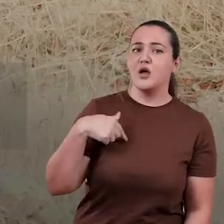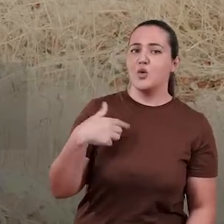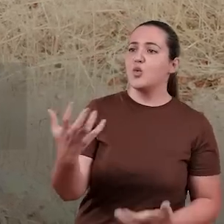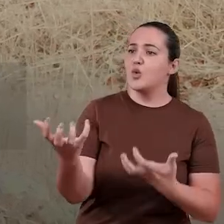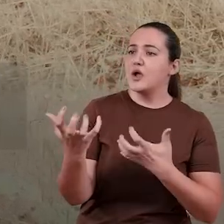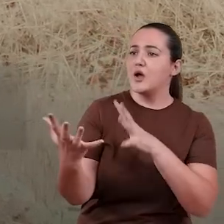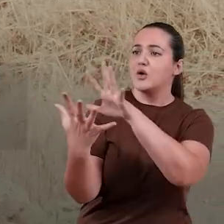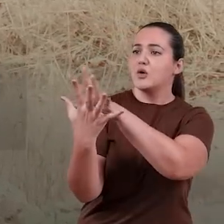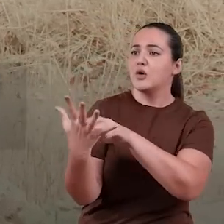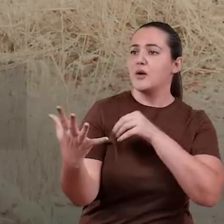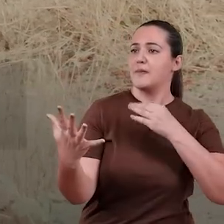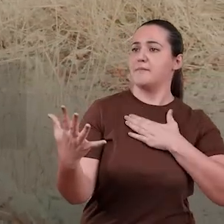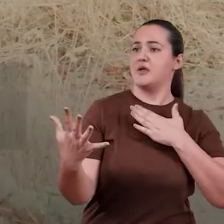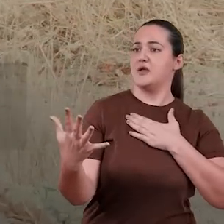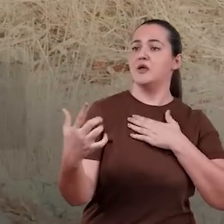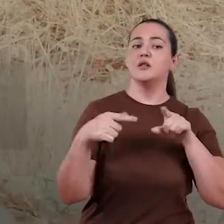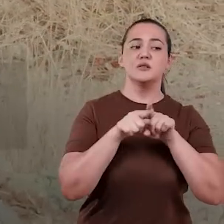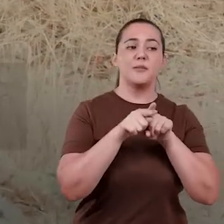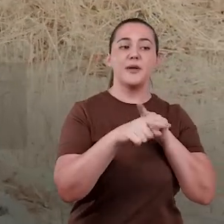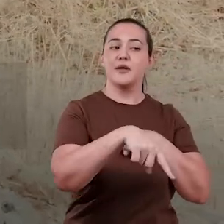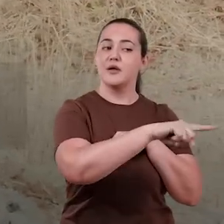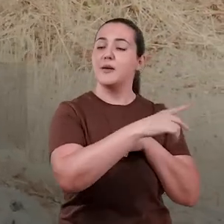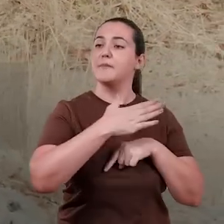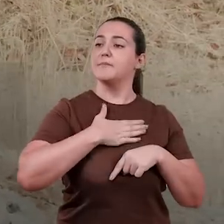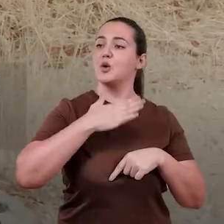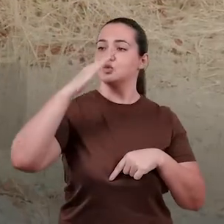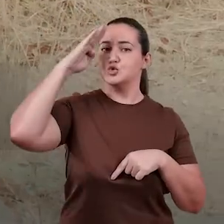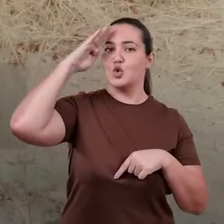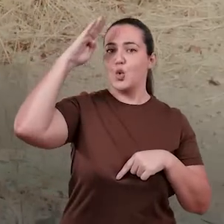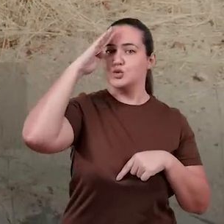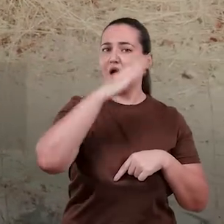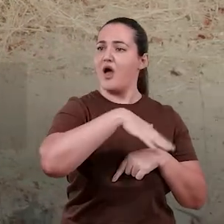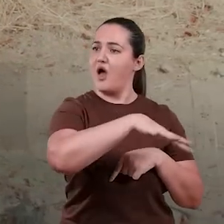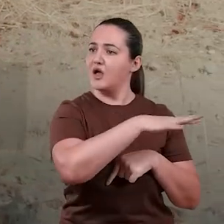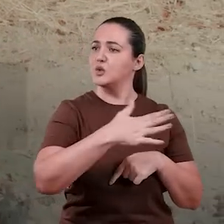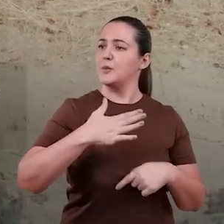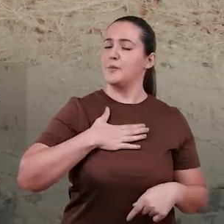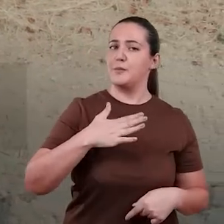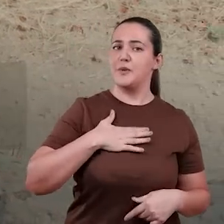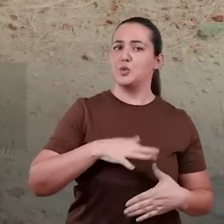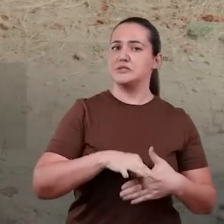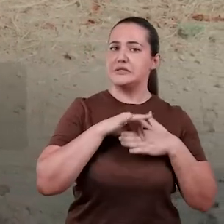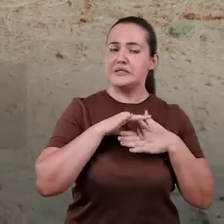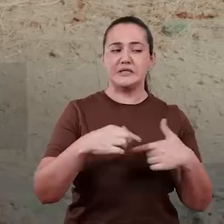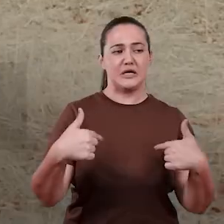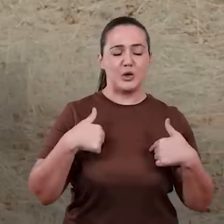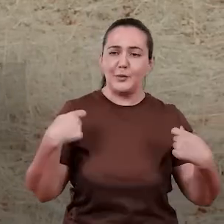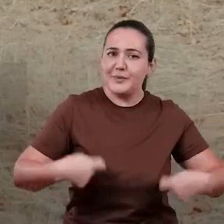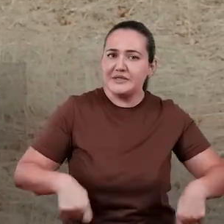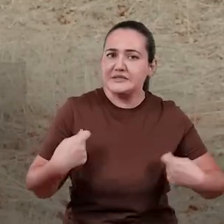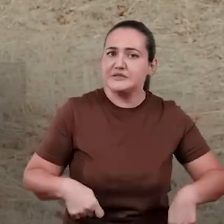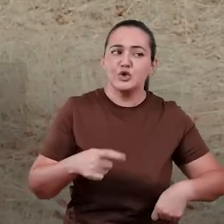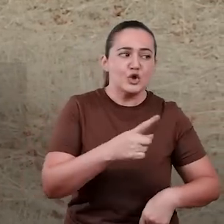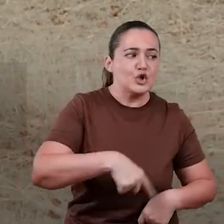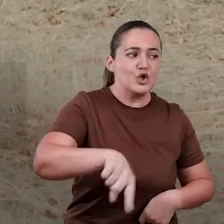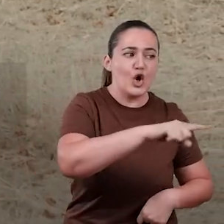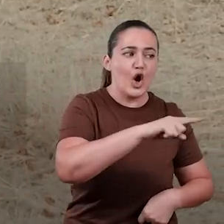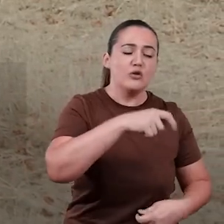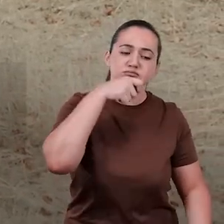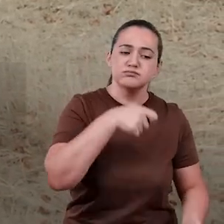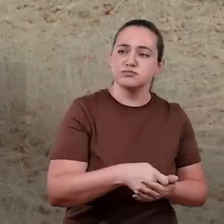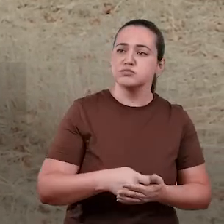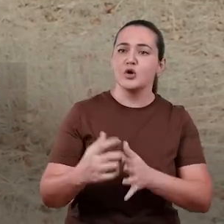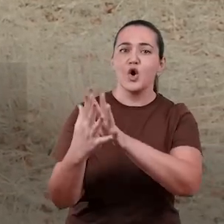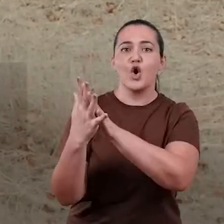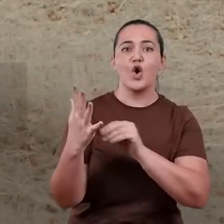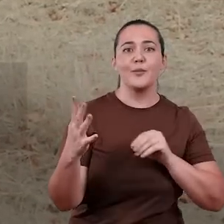é isso que eu preciso para os meus soldados, para os meus ministros, para os meus generais, para mim mesmo. E você sabe,